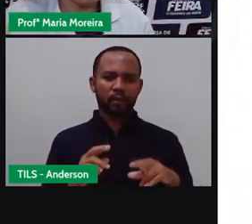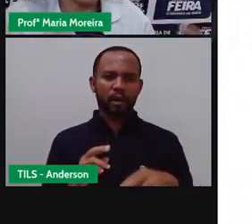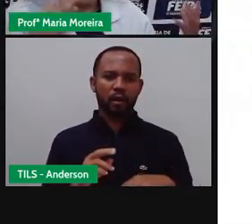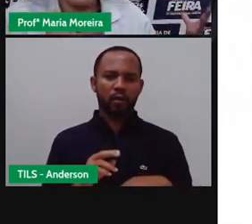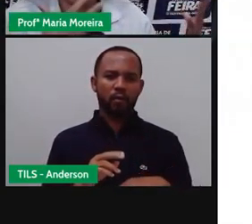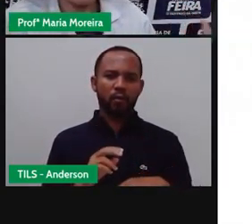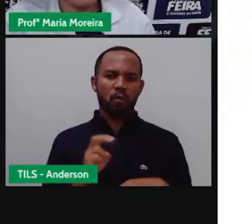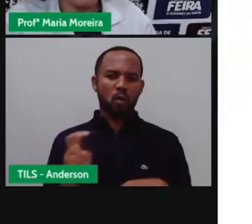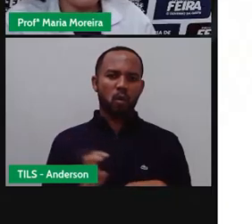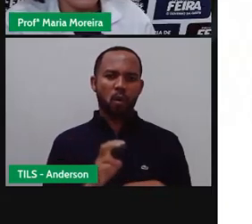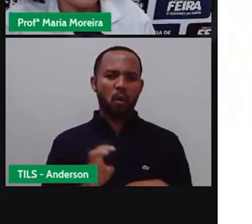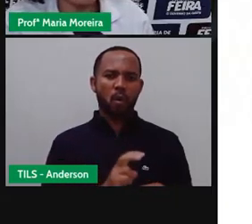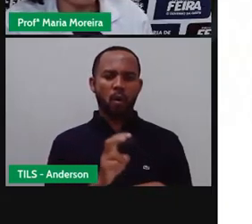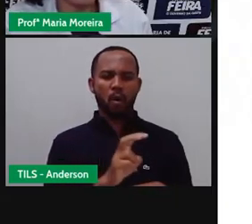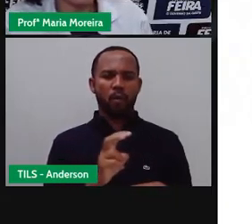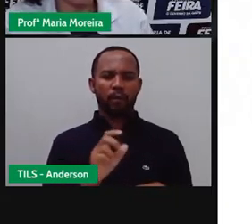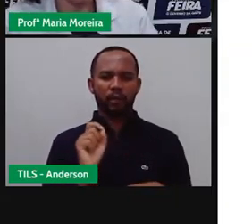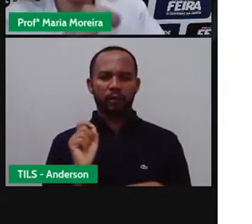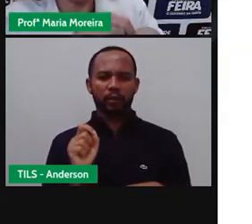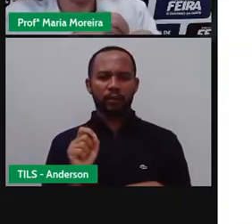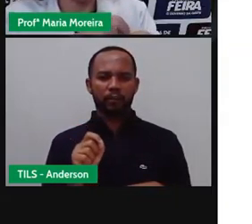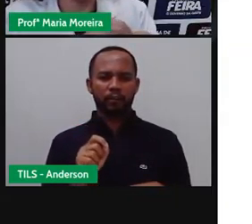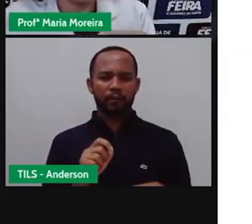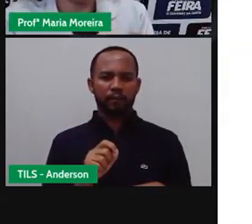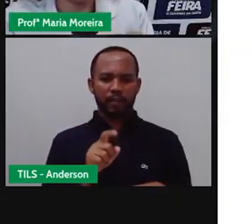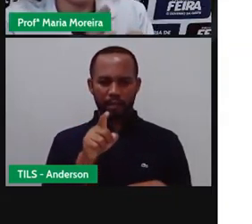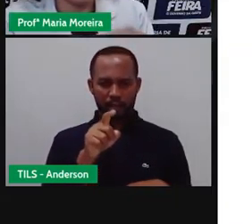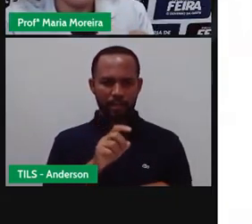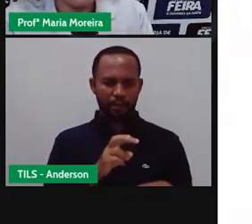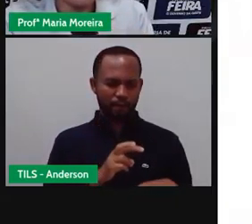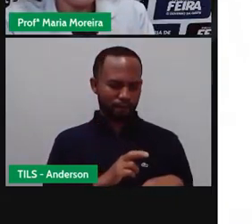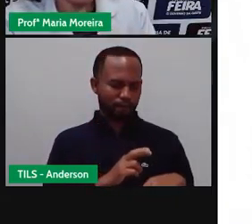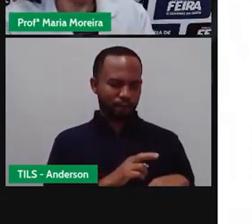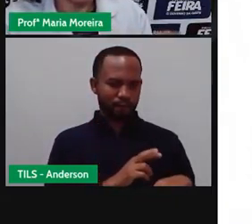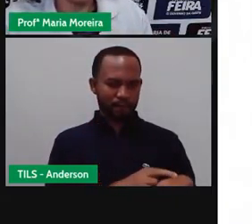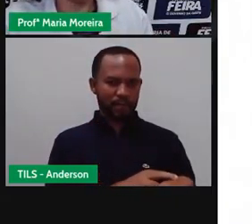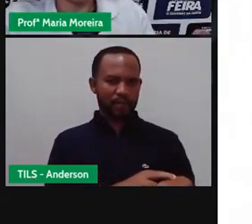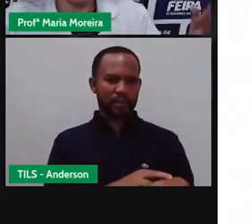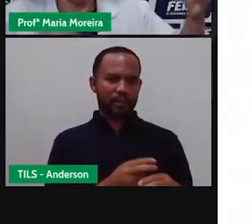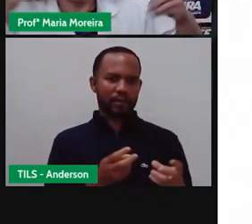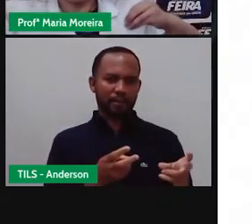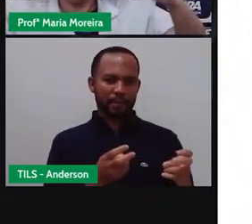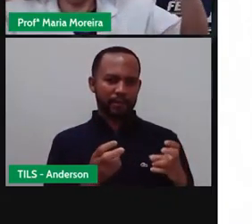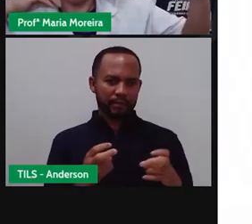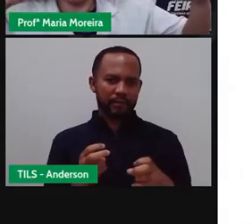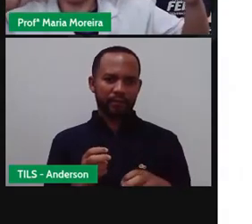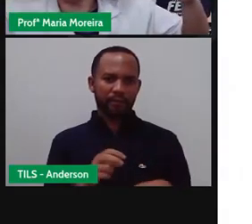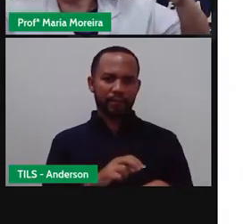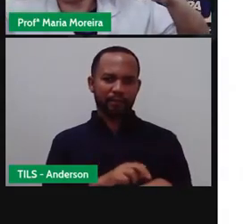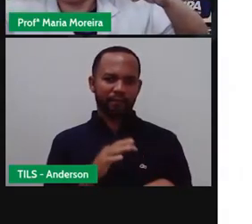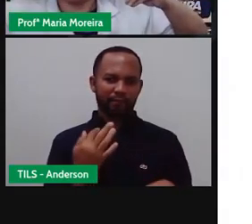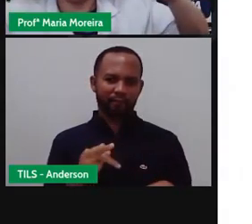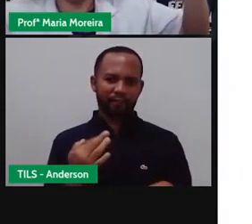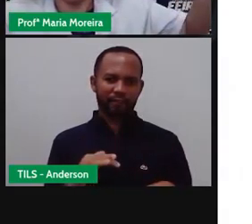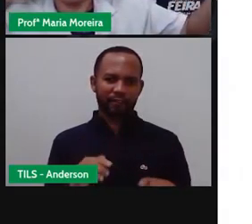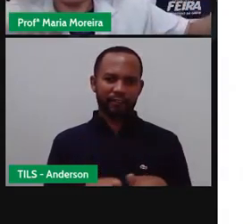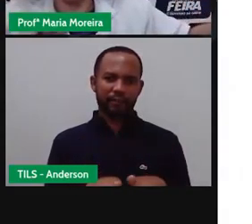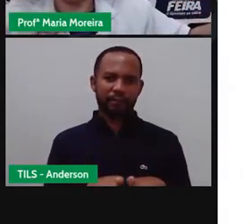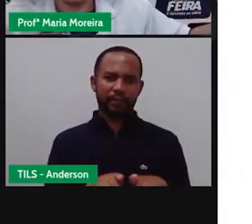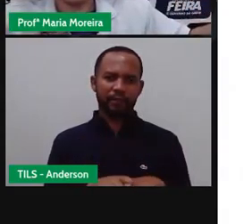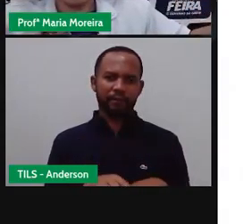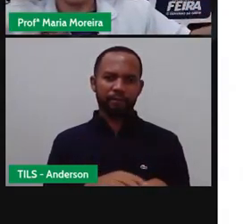são animais peçonhentos, as formigas também inoculam esse ácido aí na gente, mas que, né, o de uma,